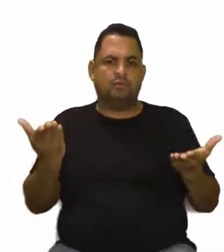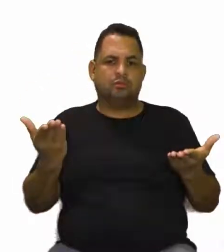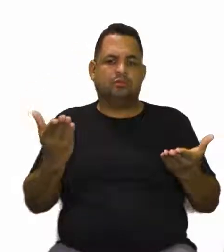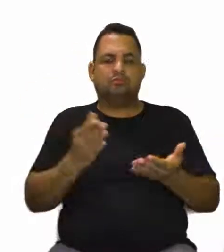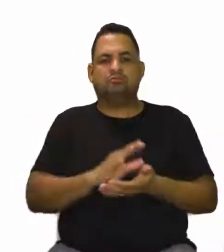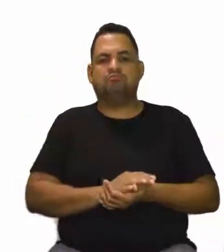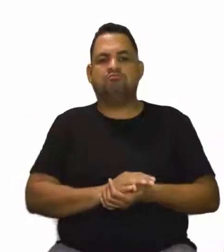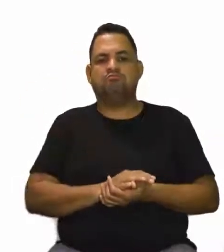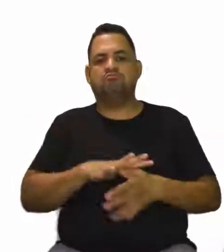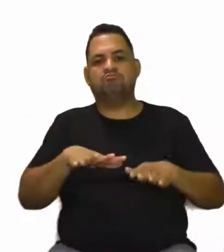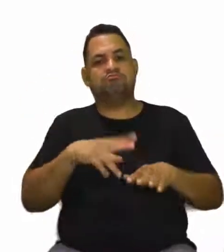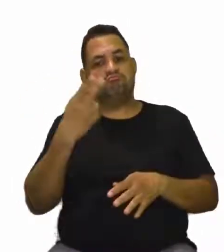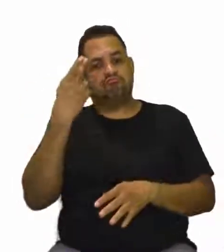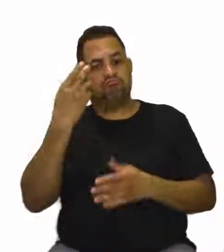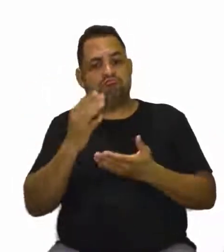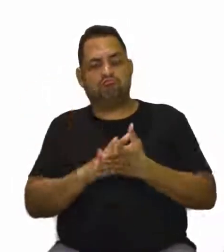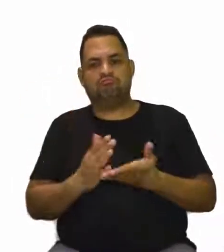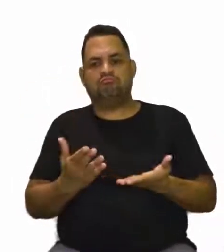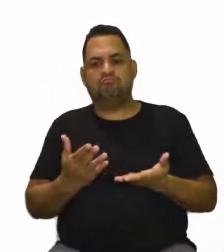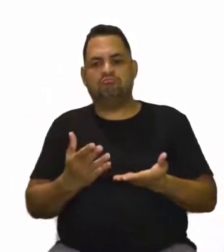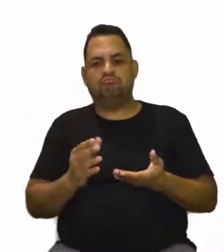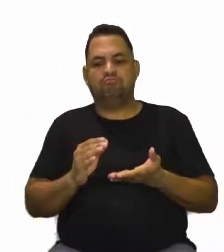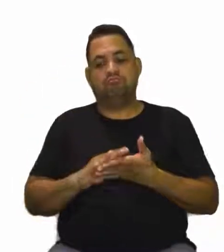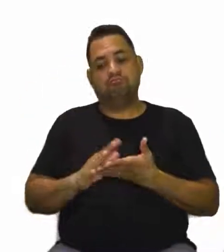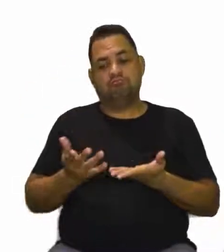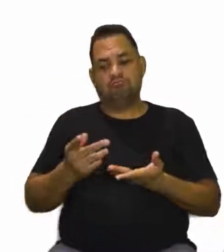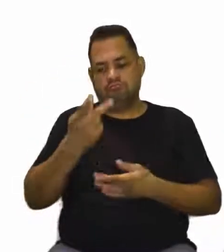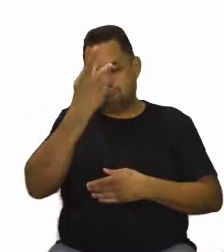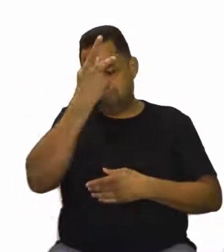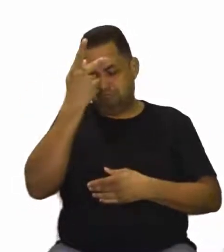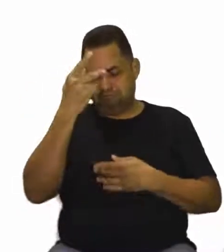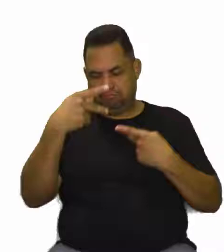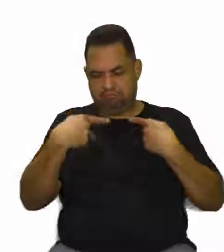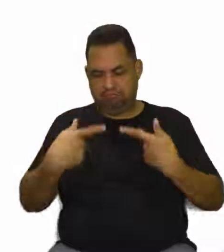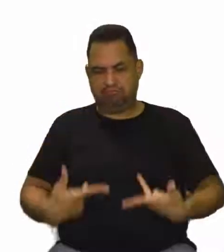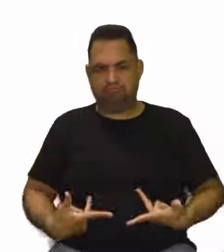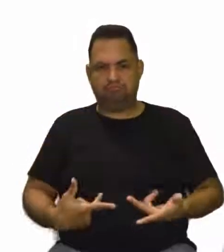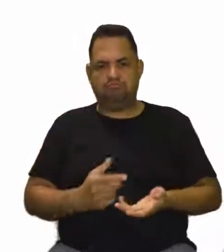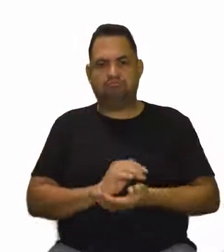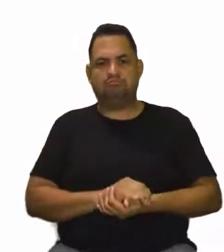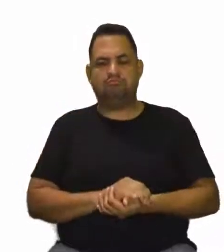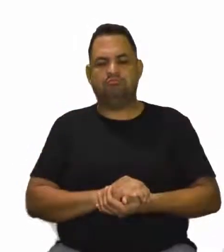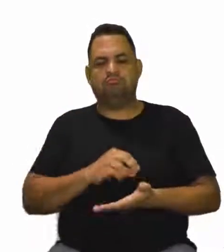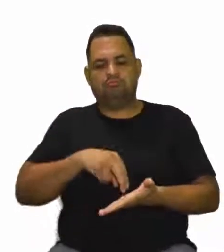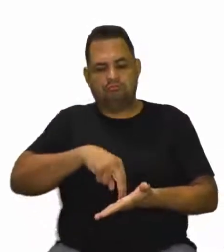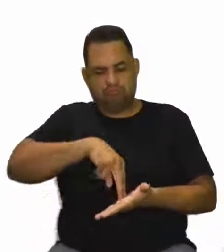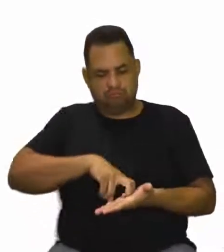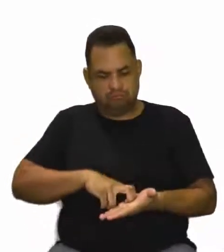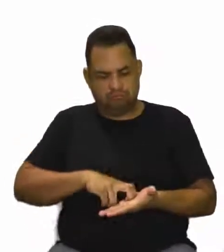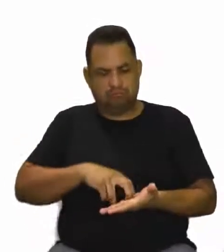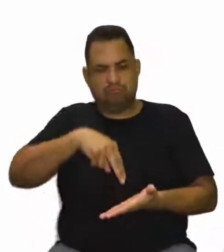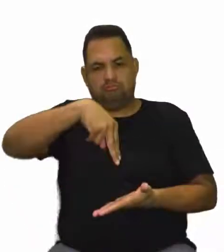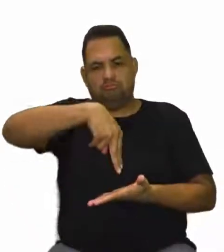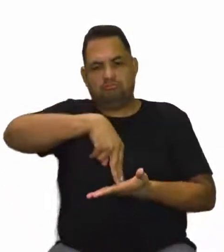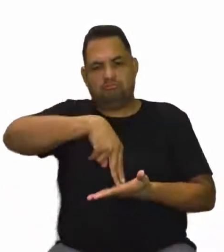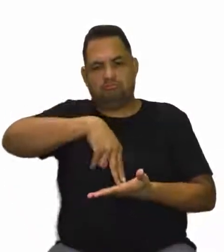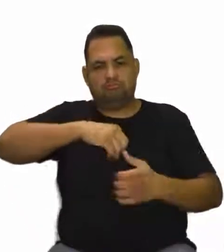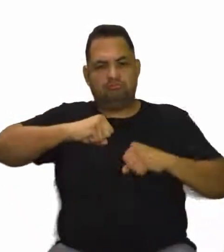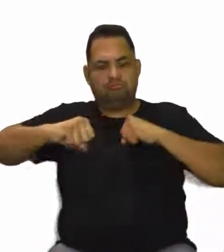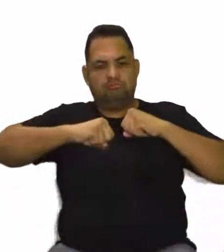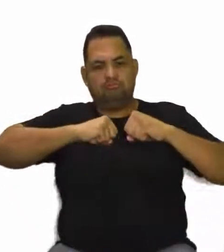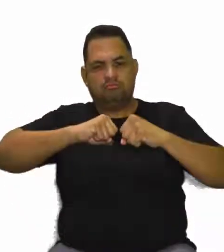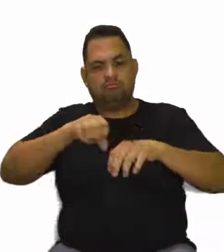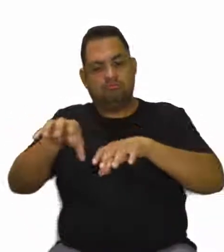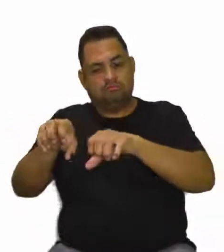Eles também são movimentos naturais do ser humano. Lembra lá? Agachar, levantar,